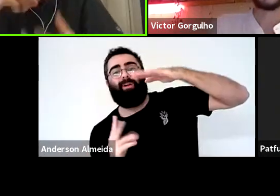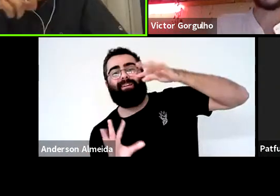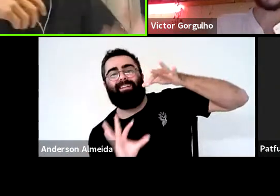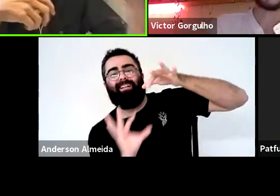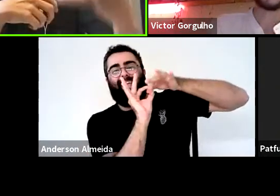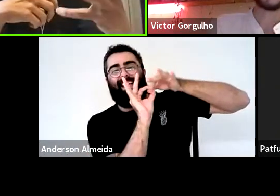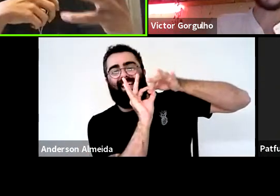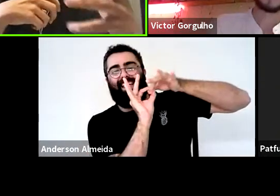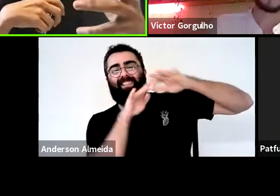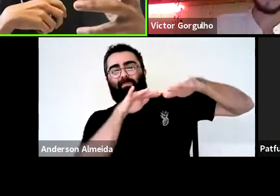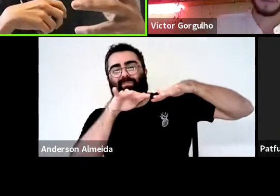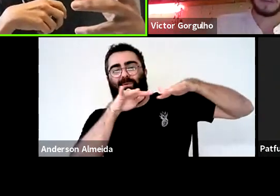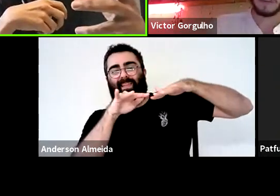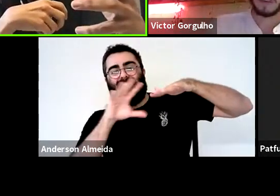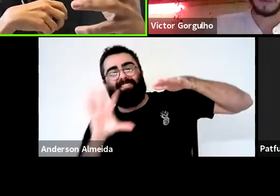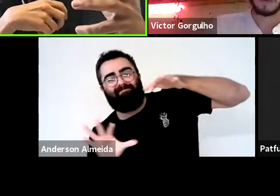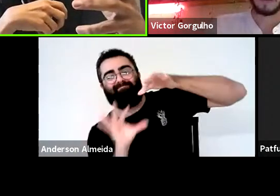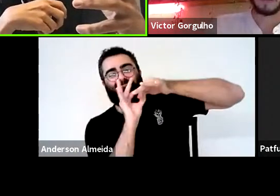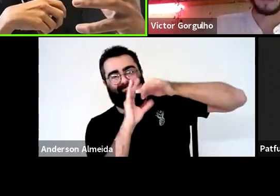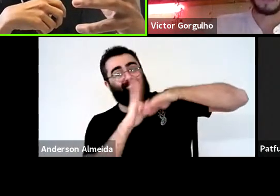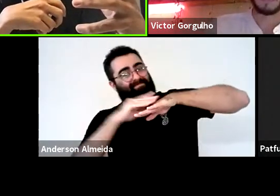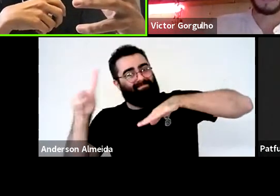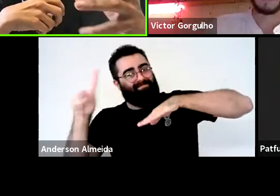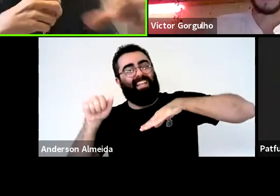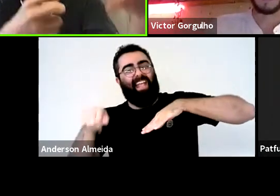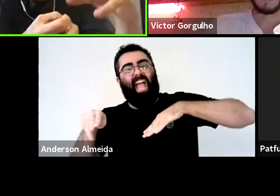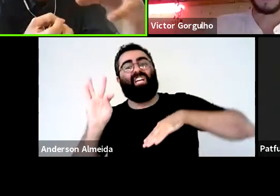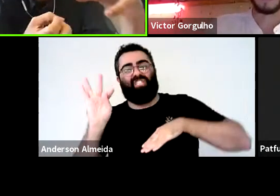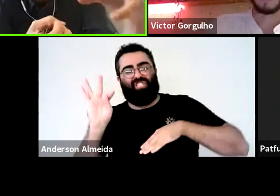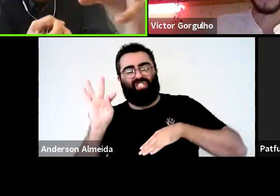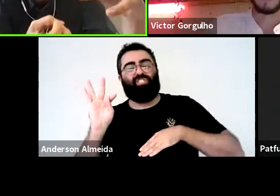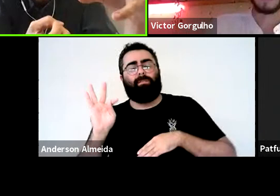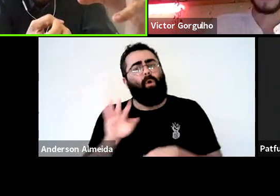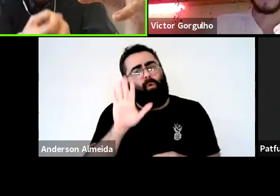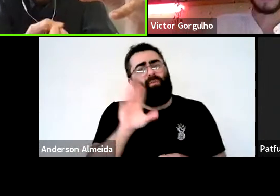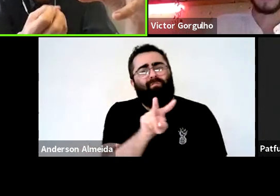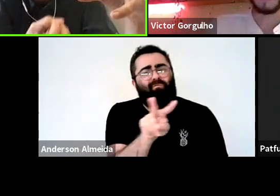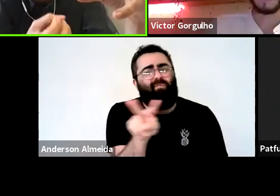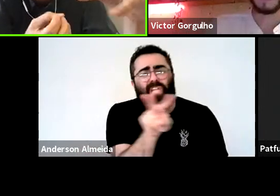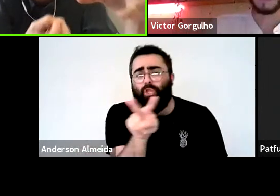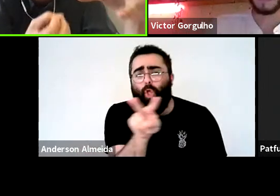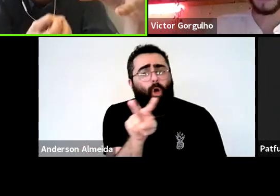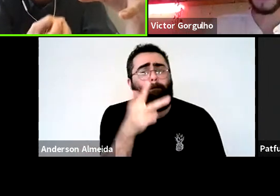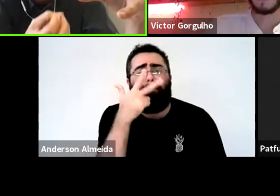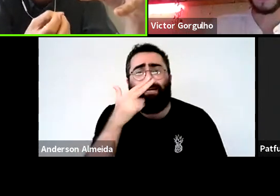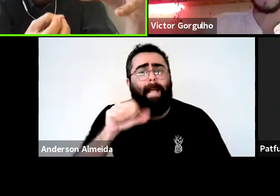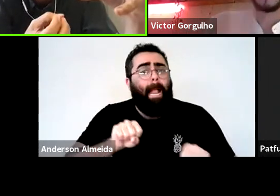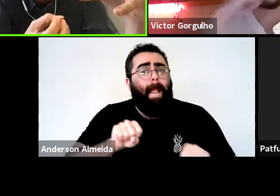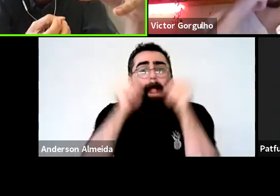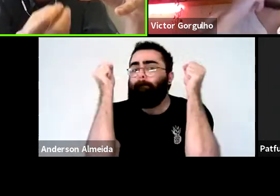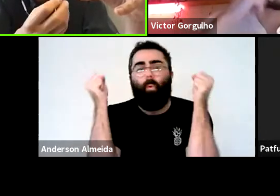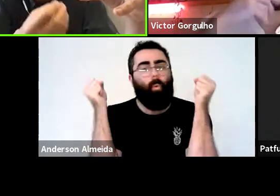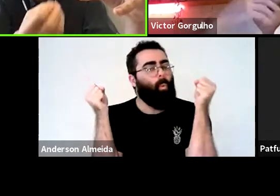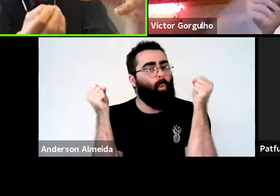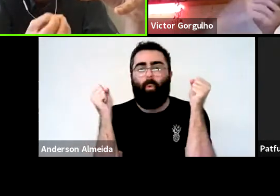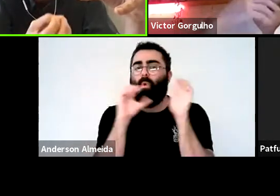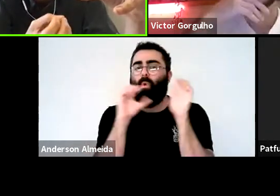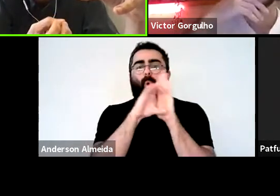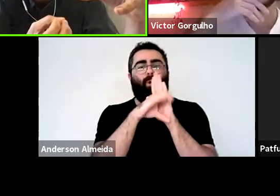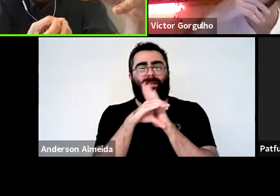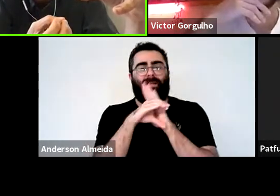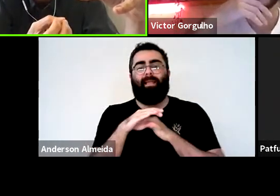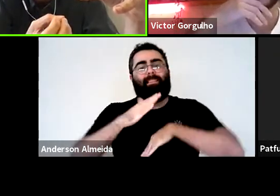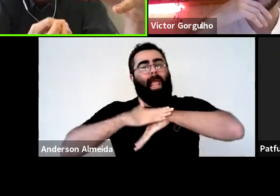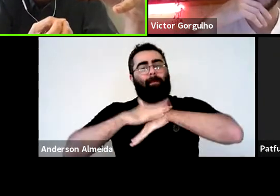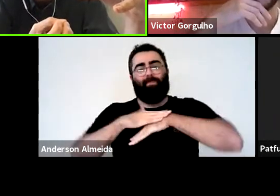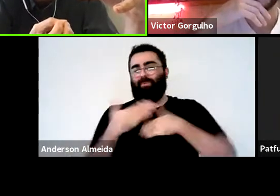vocês é uma rearticulação, reafirmação do movimento que não se subjuga, não está subjugado à categoria abstrata